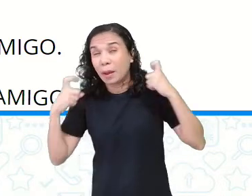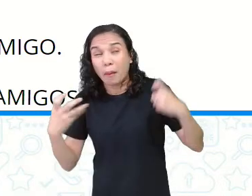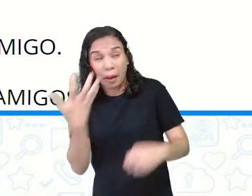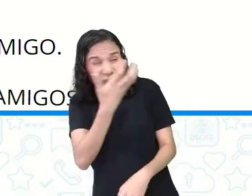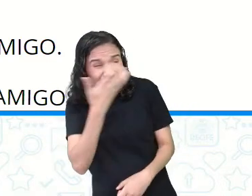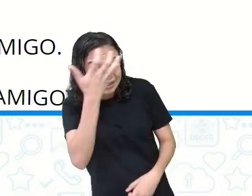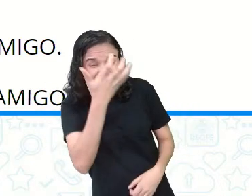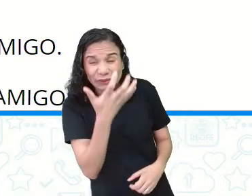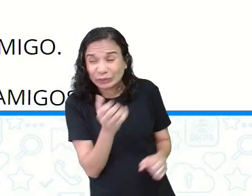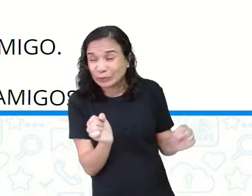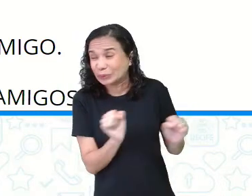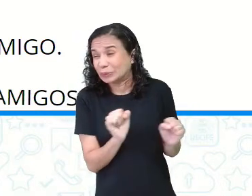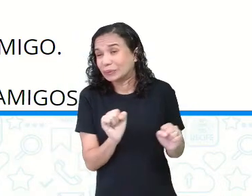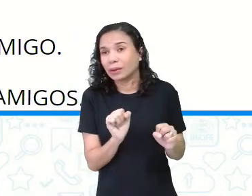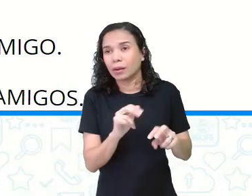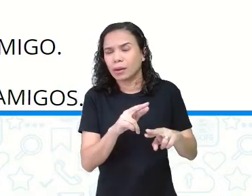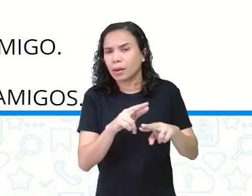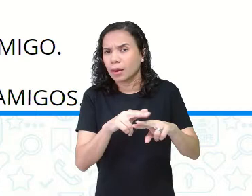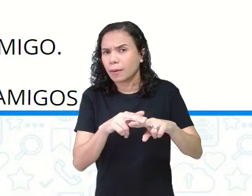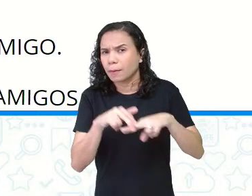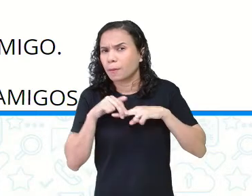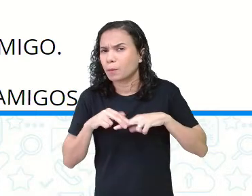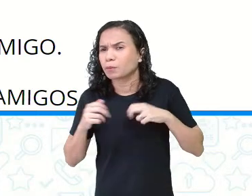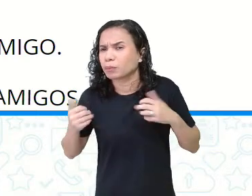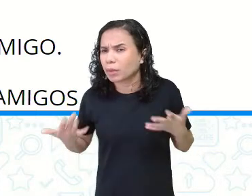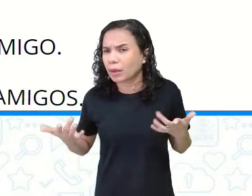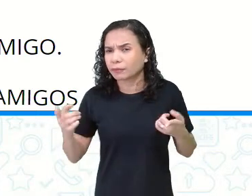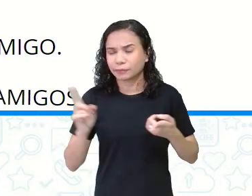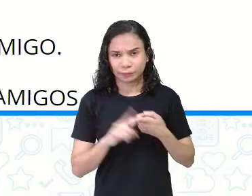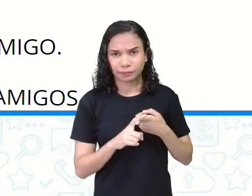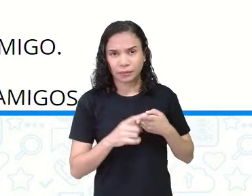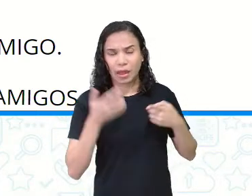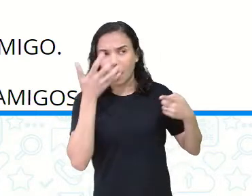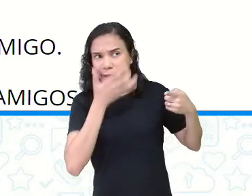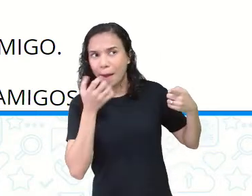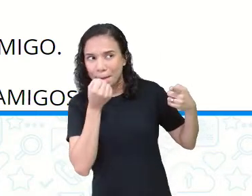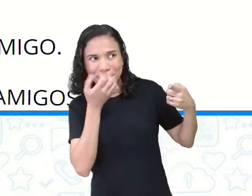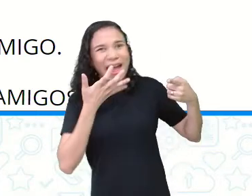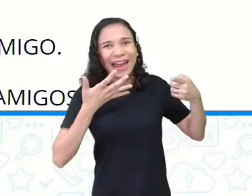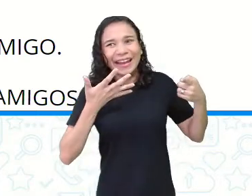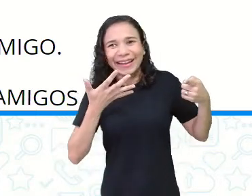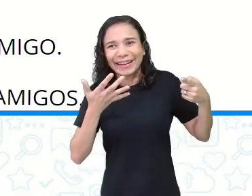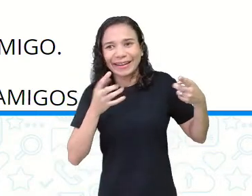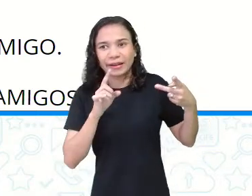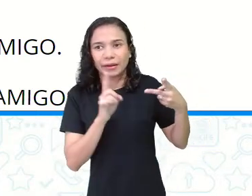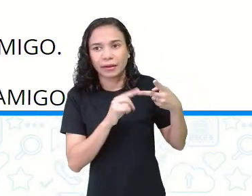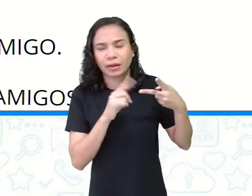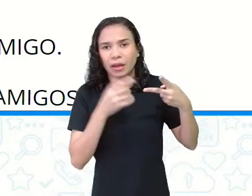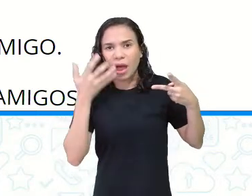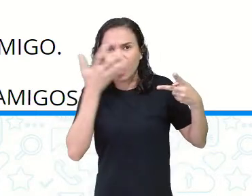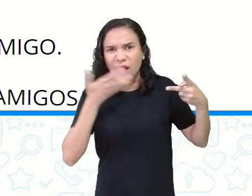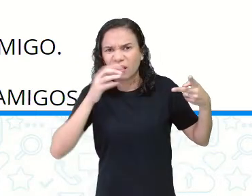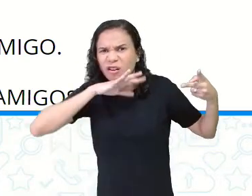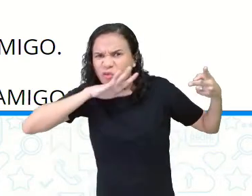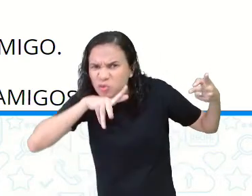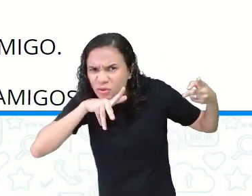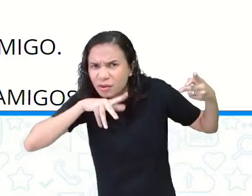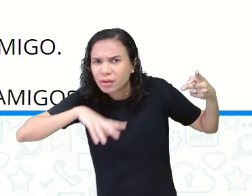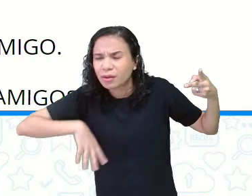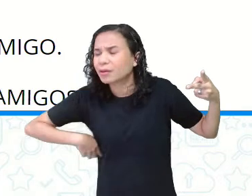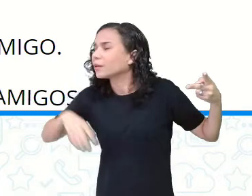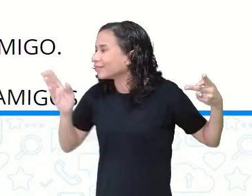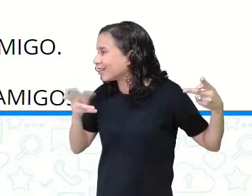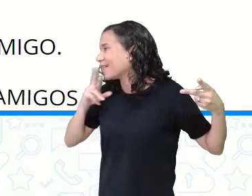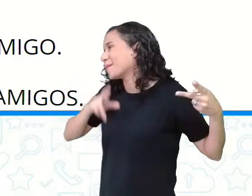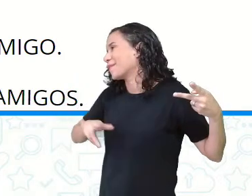cantar. Será que é porque a Magali canta bem ou a Magali canta mal? Eu, inclusive, já